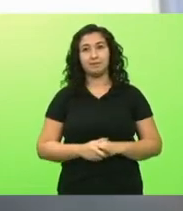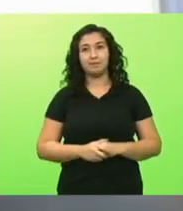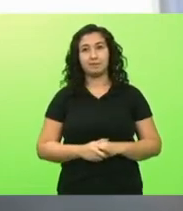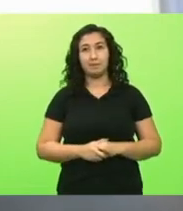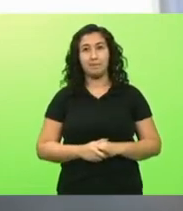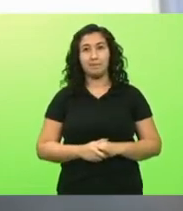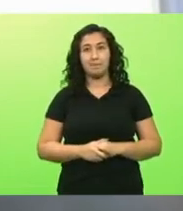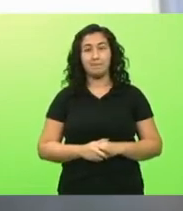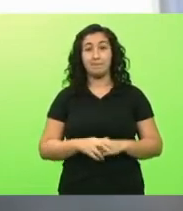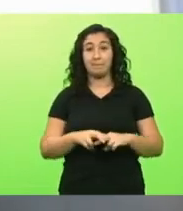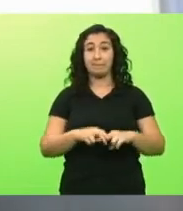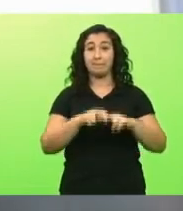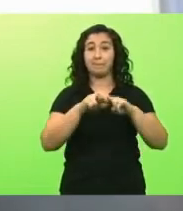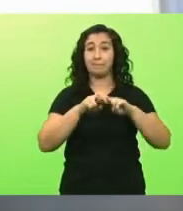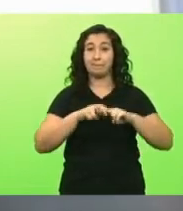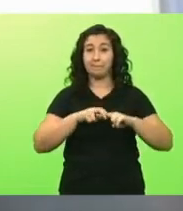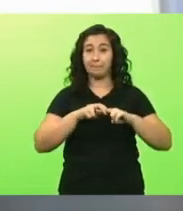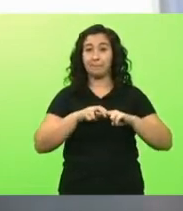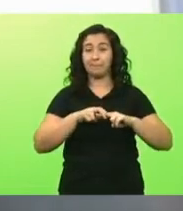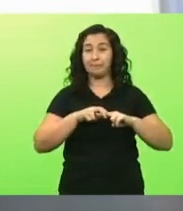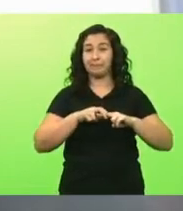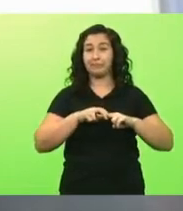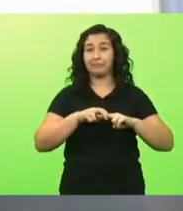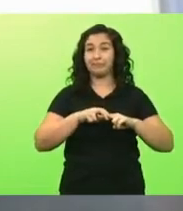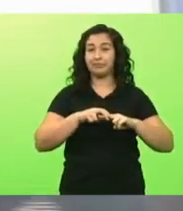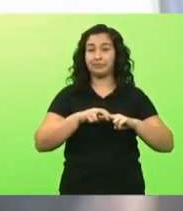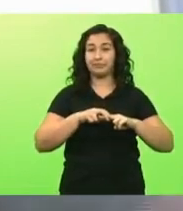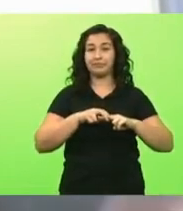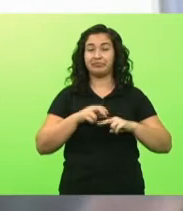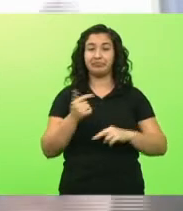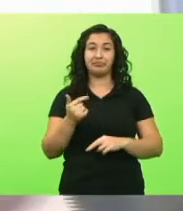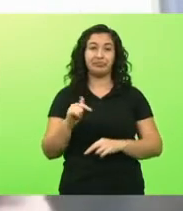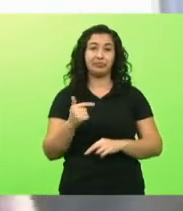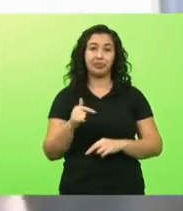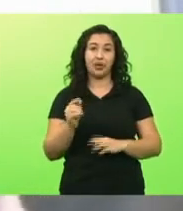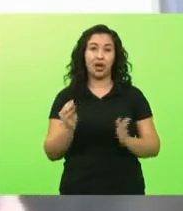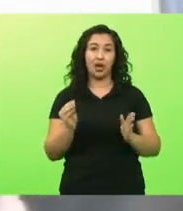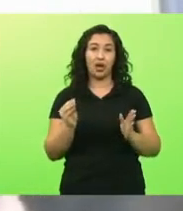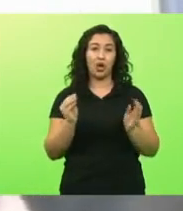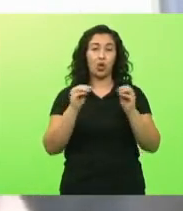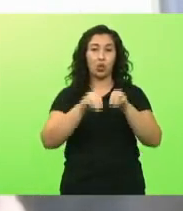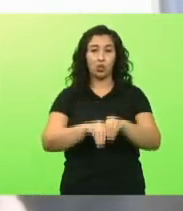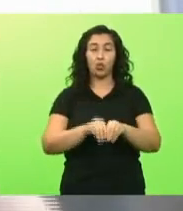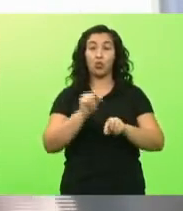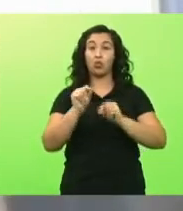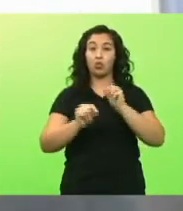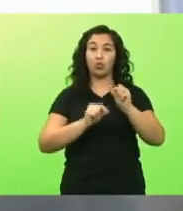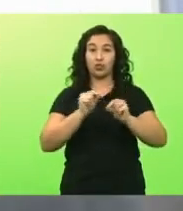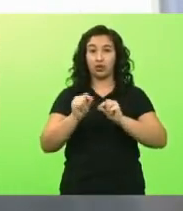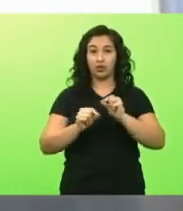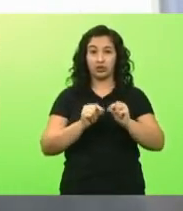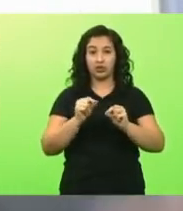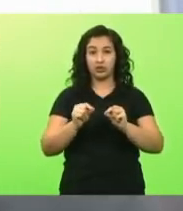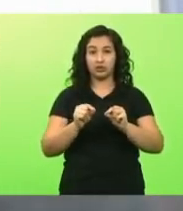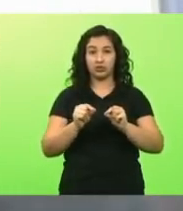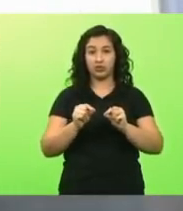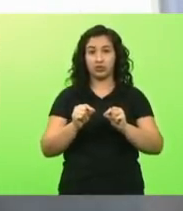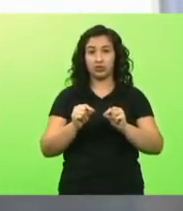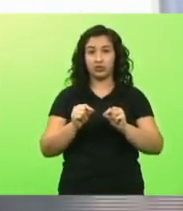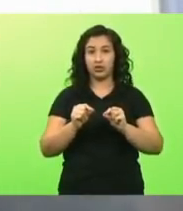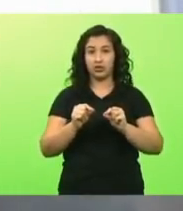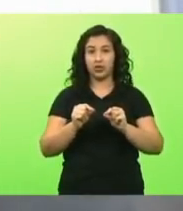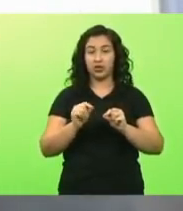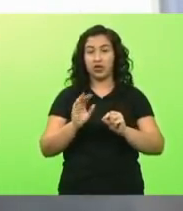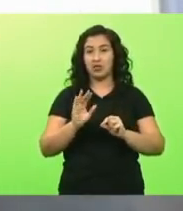Com isso, não estamos incluindo aqui os efeitos